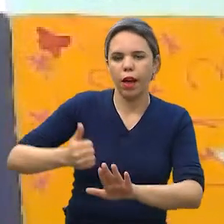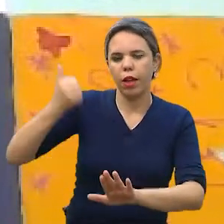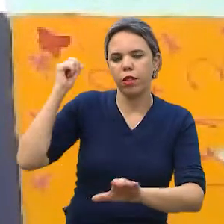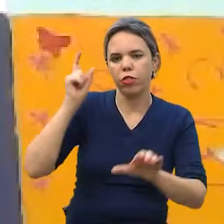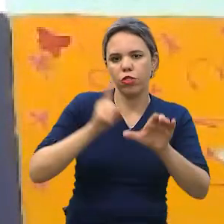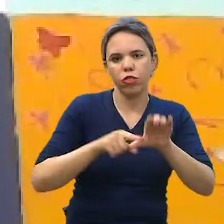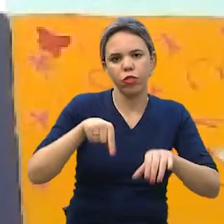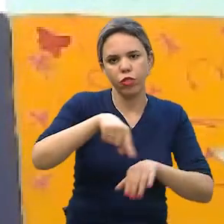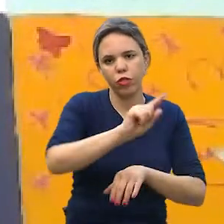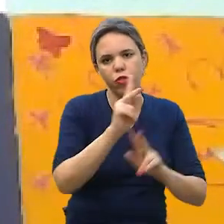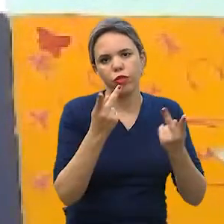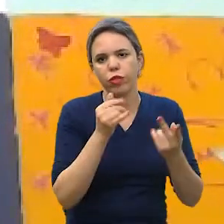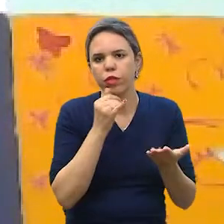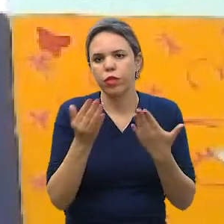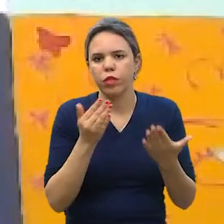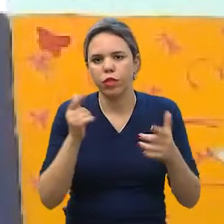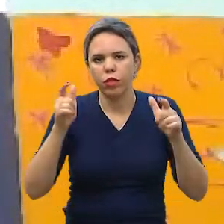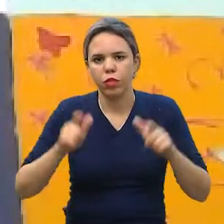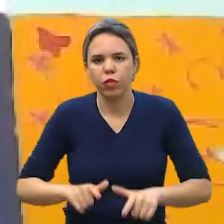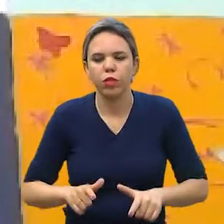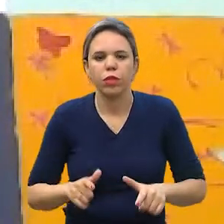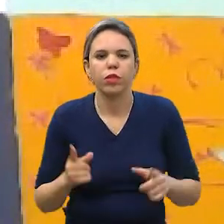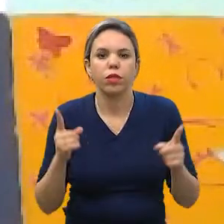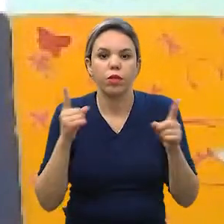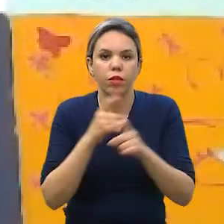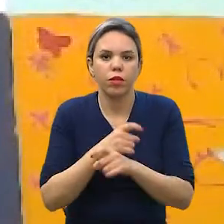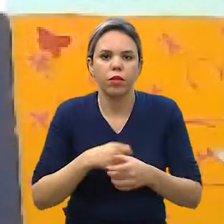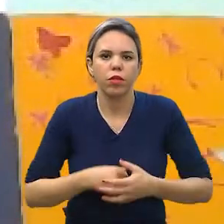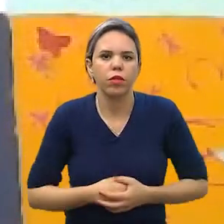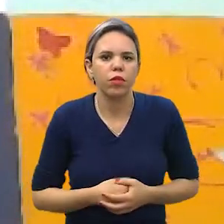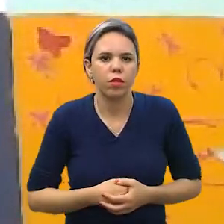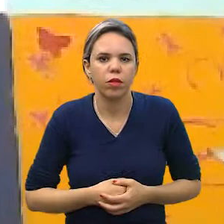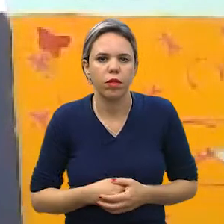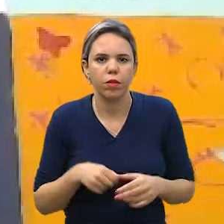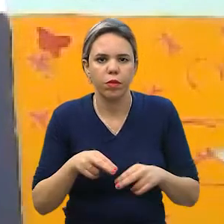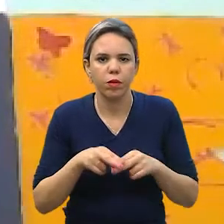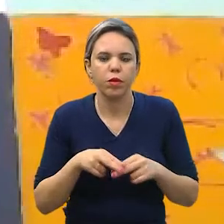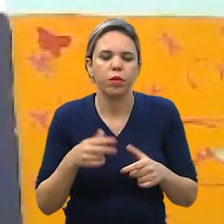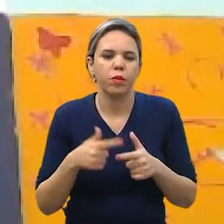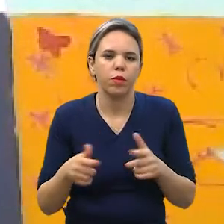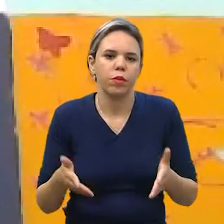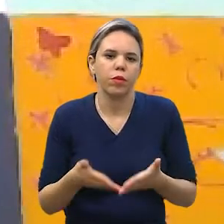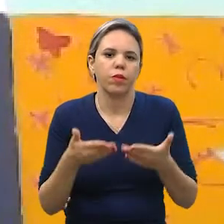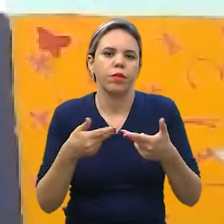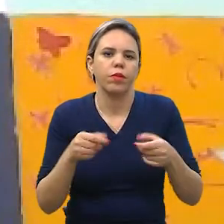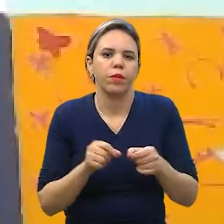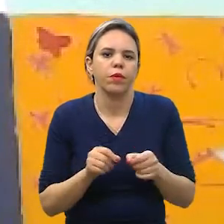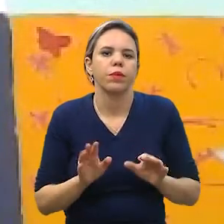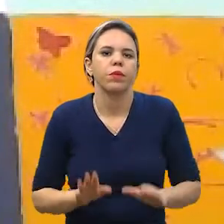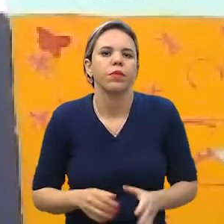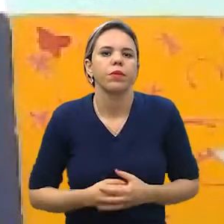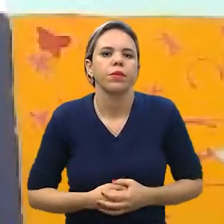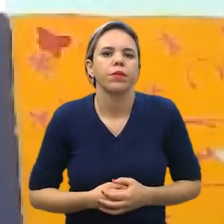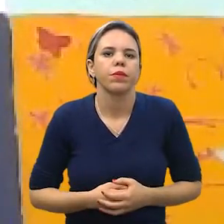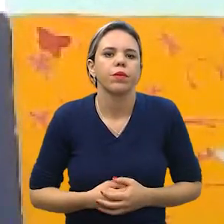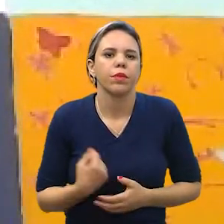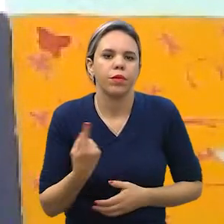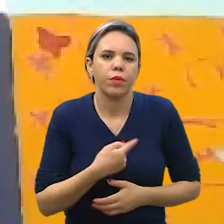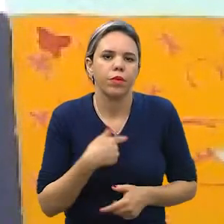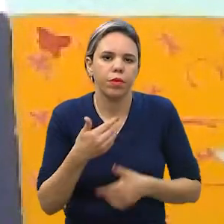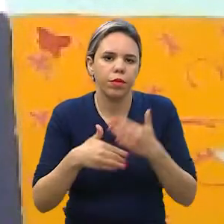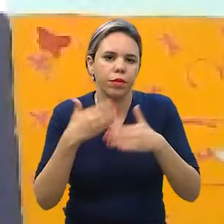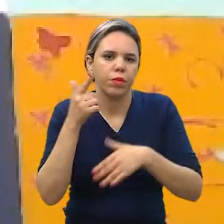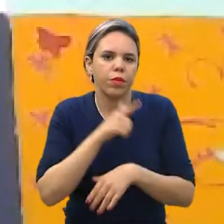para a Hortolândia, né? É uma região complicada por conta de questões sociais, né? Mas que a gente